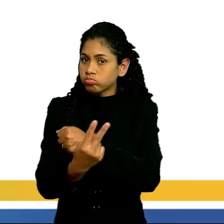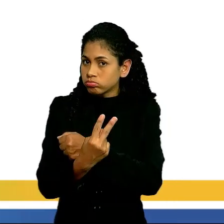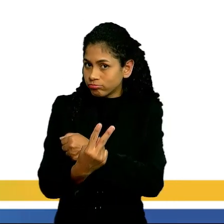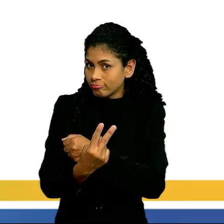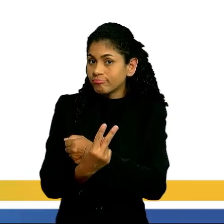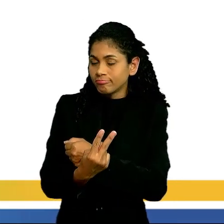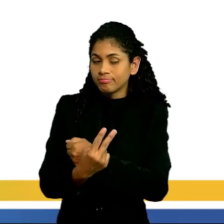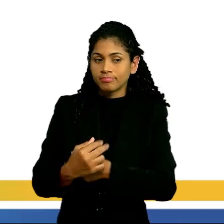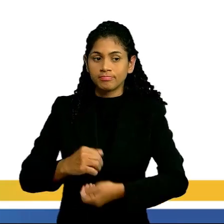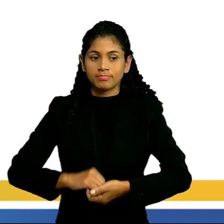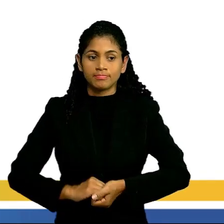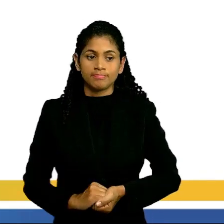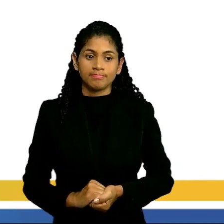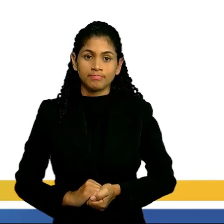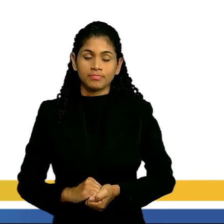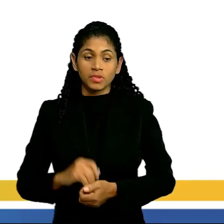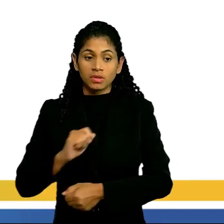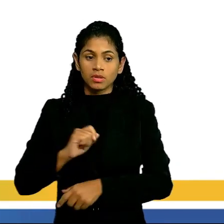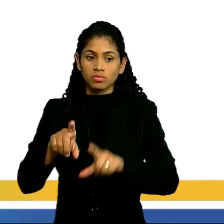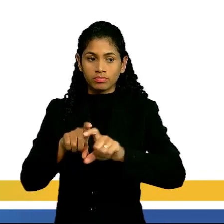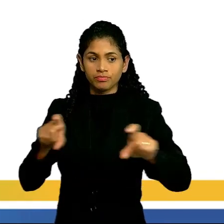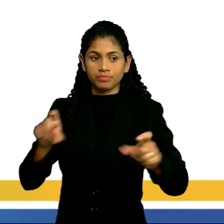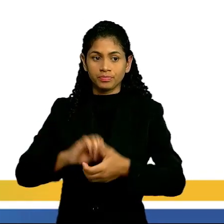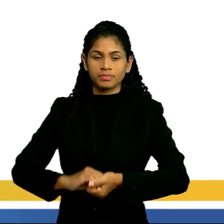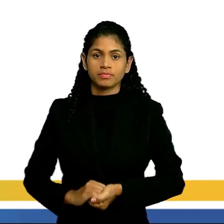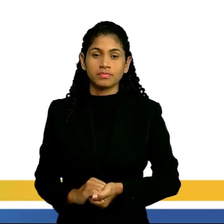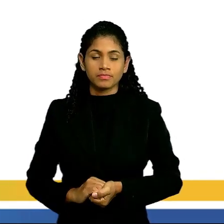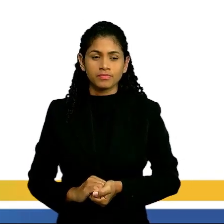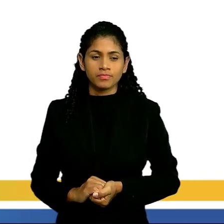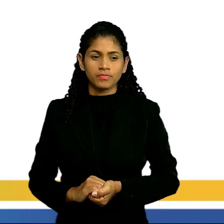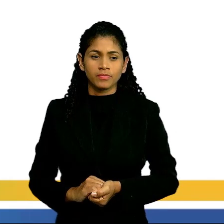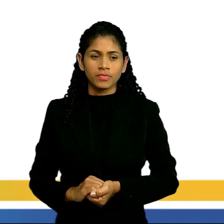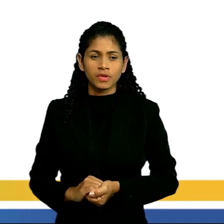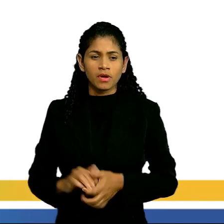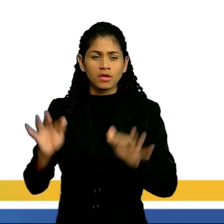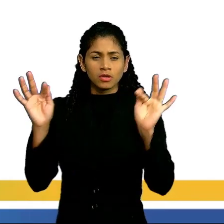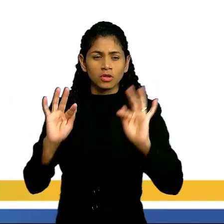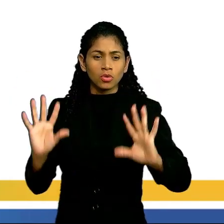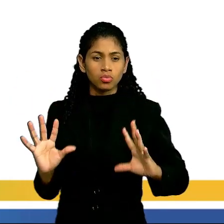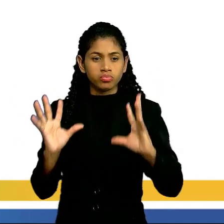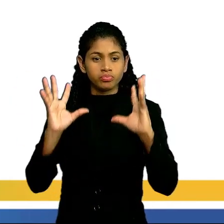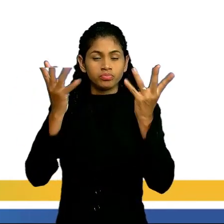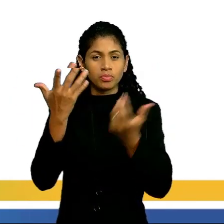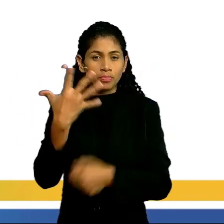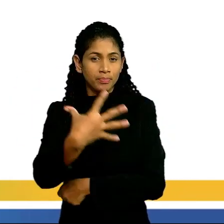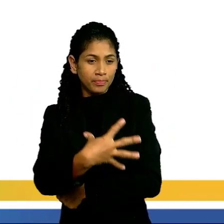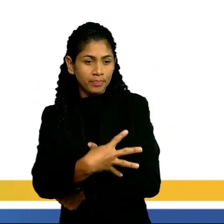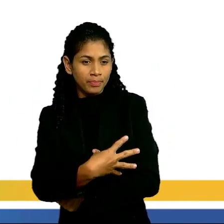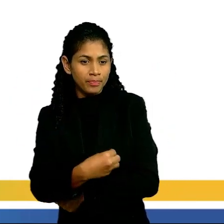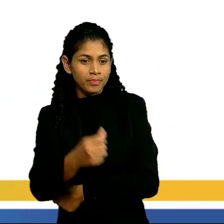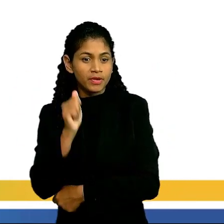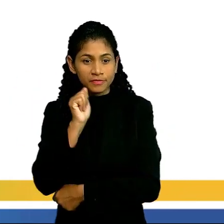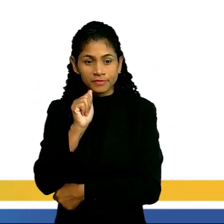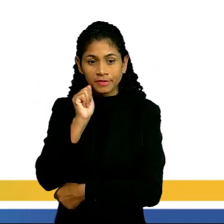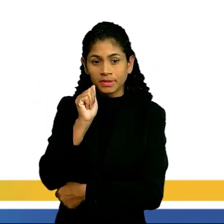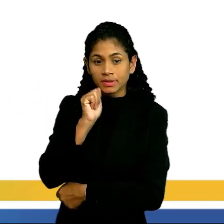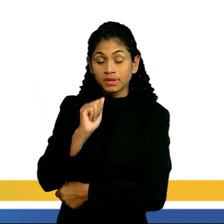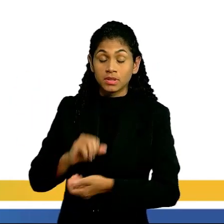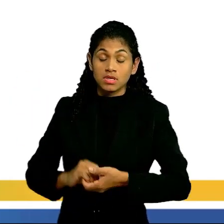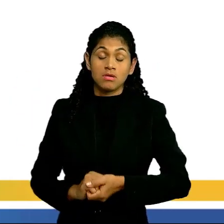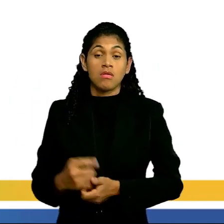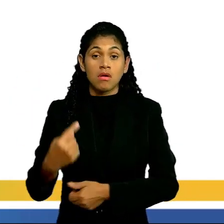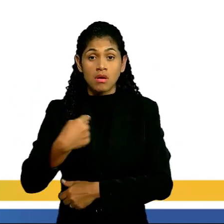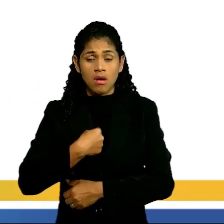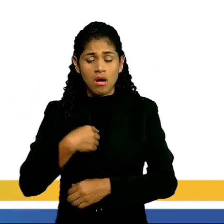de extrema pobreza. Diz assim: o aniversário de minha filha Vera Eunice. Eu